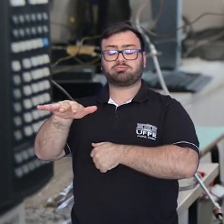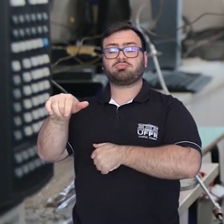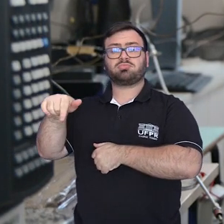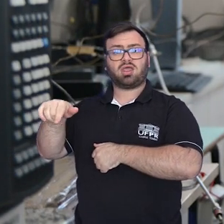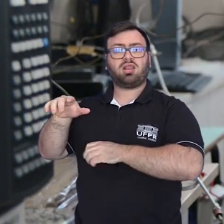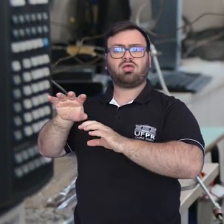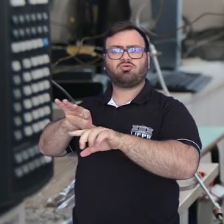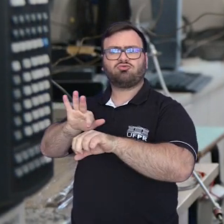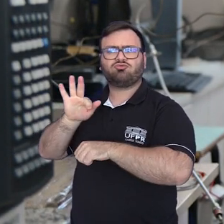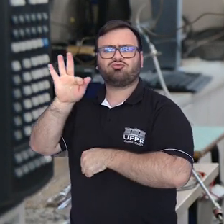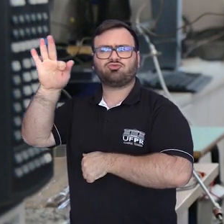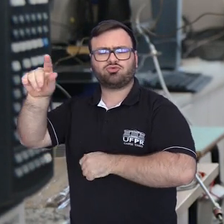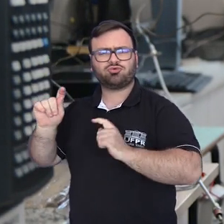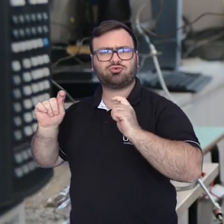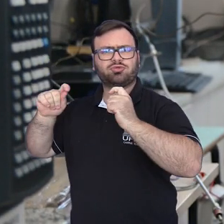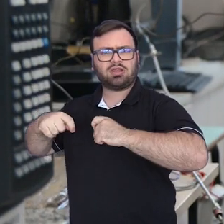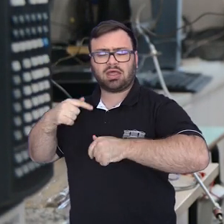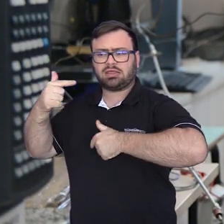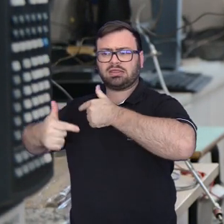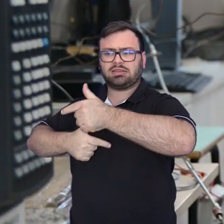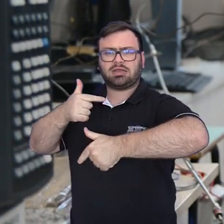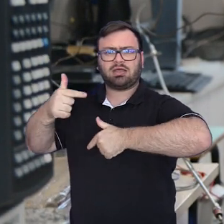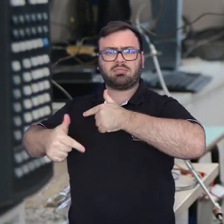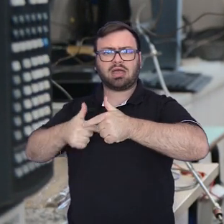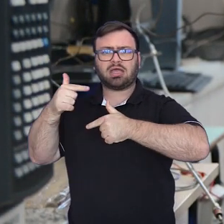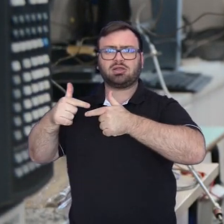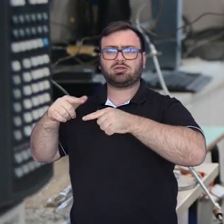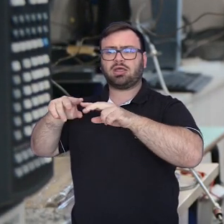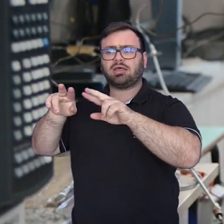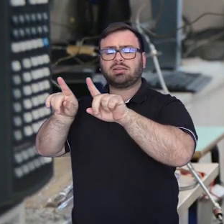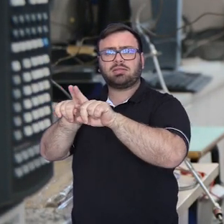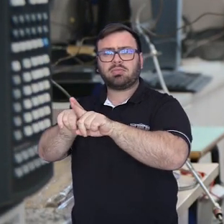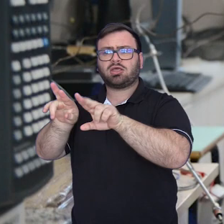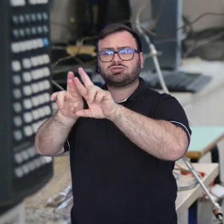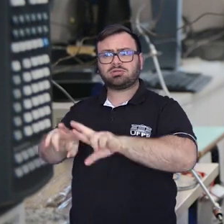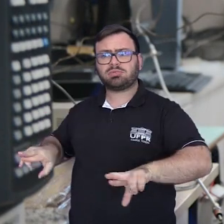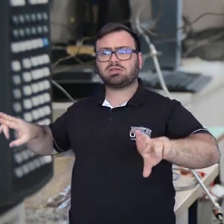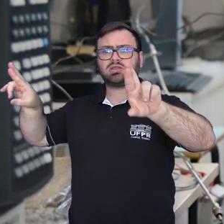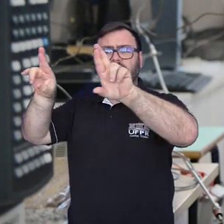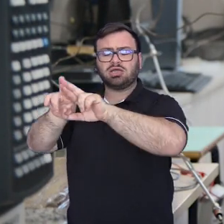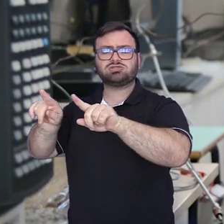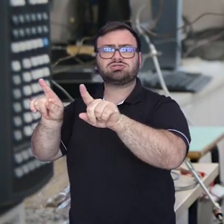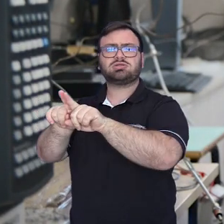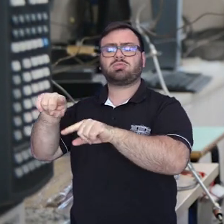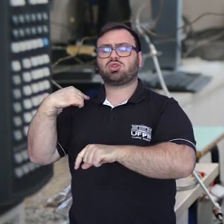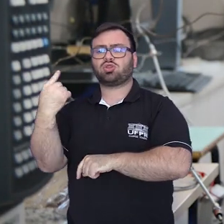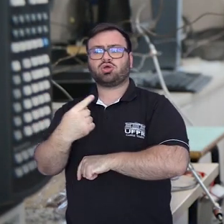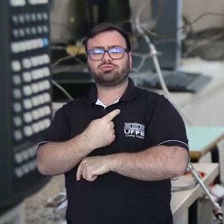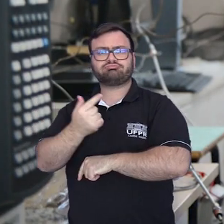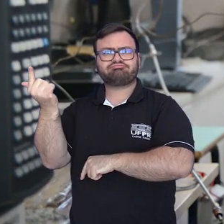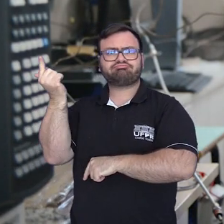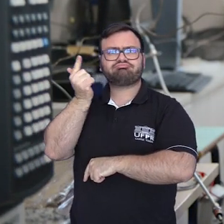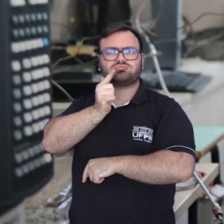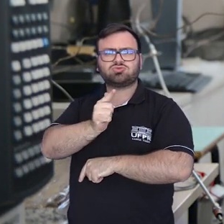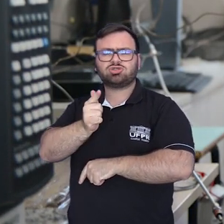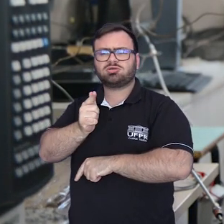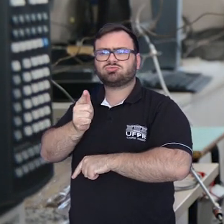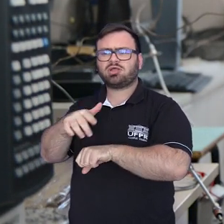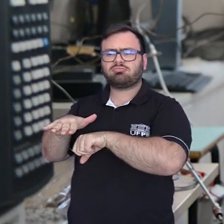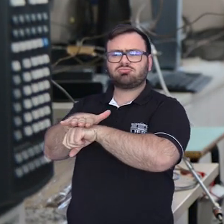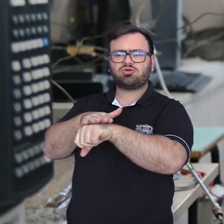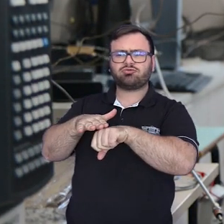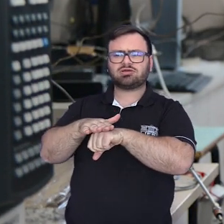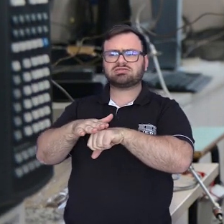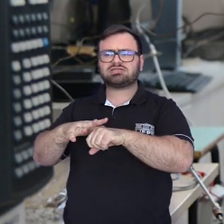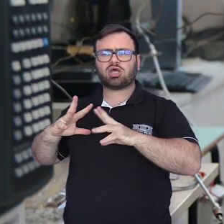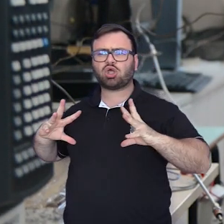parte de sustentabilidade, onde a gente consegue abordar todos os tipos de conversão de energia e entrar em um novo mercado,